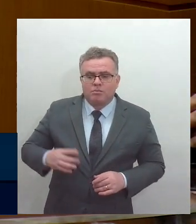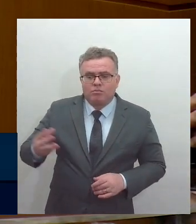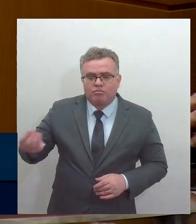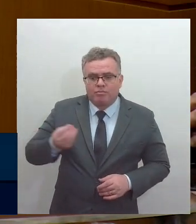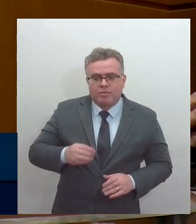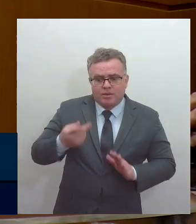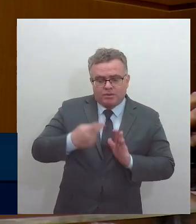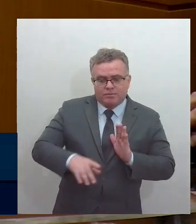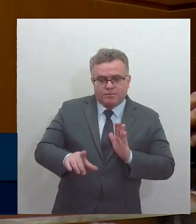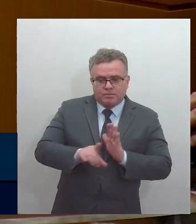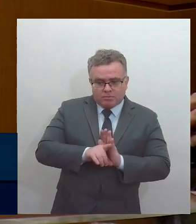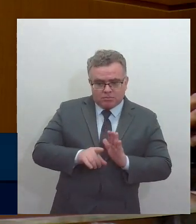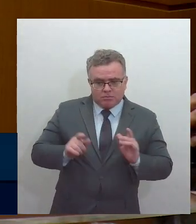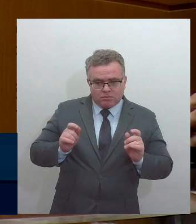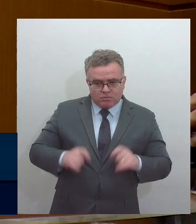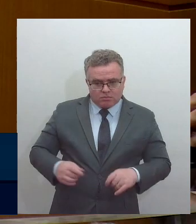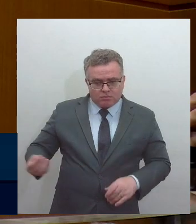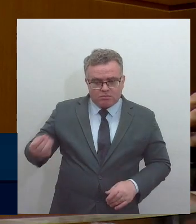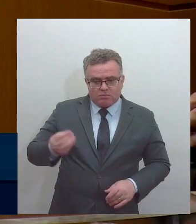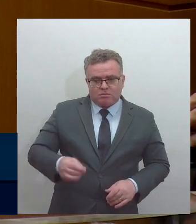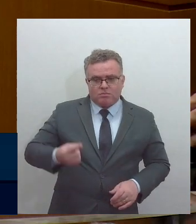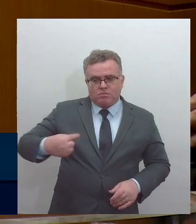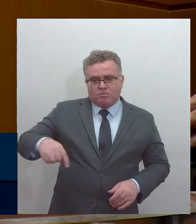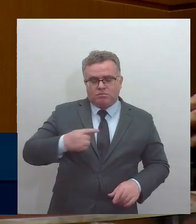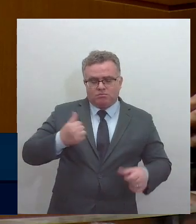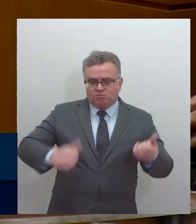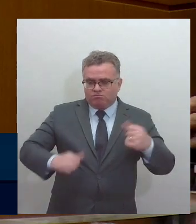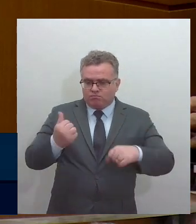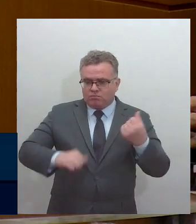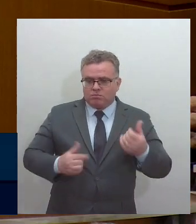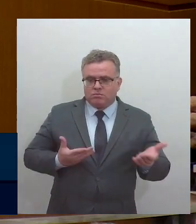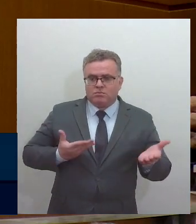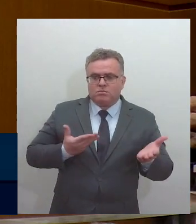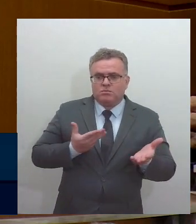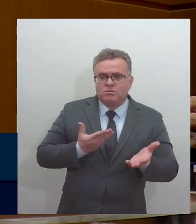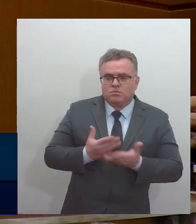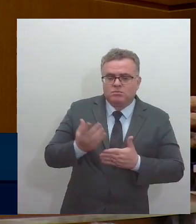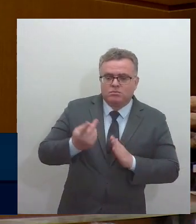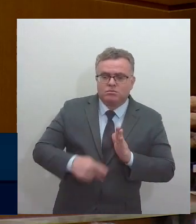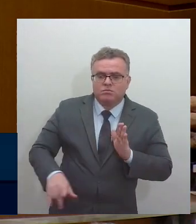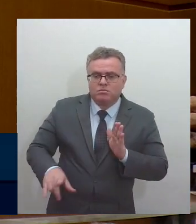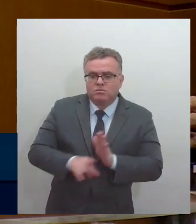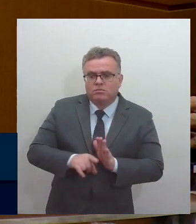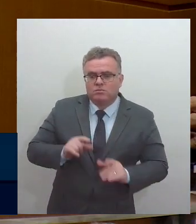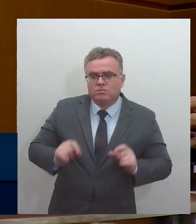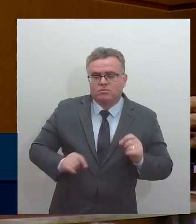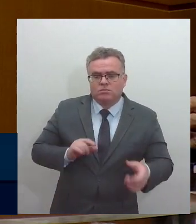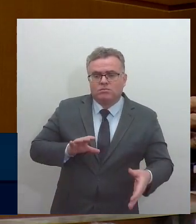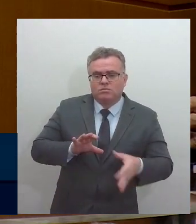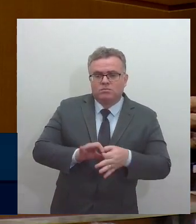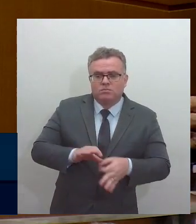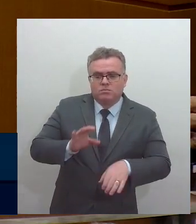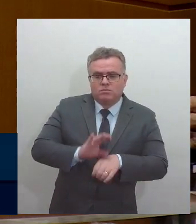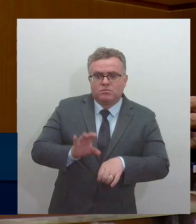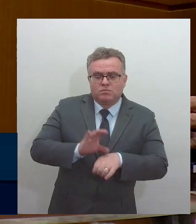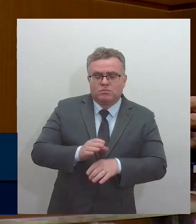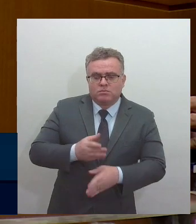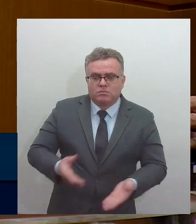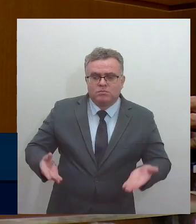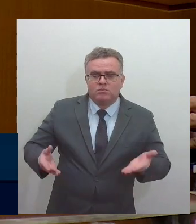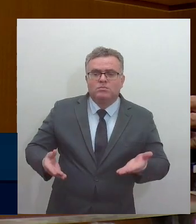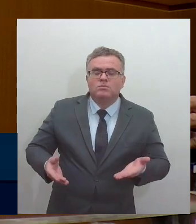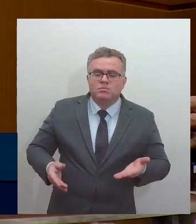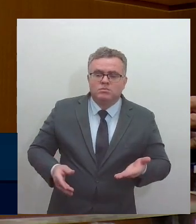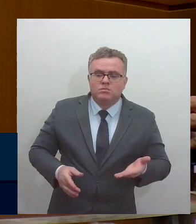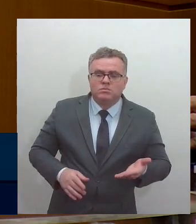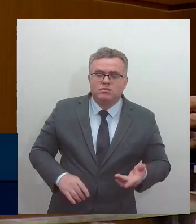possa aprovar aqui esse projeto nosso aí, que visa capacitar esses profissionais da educação para poder a gente levar um pouco